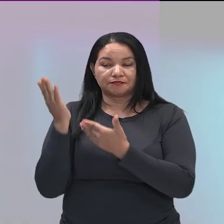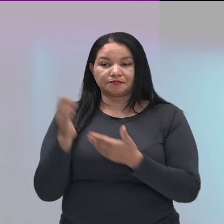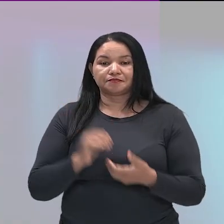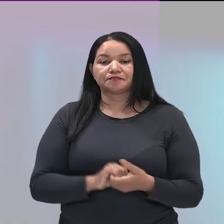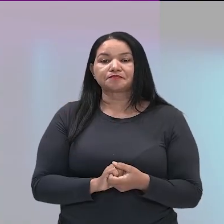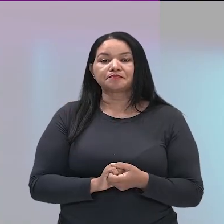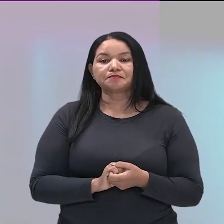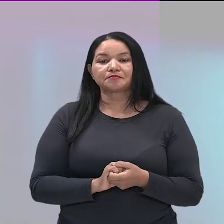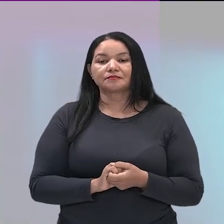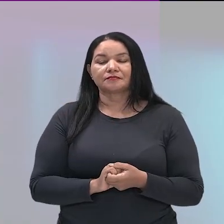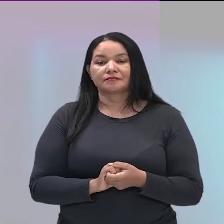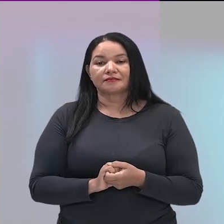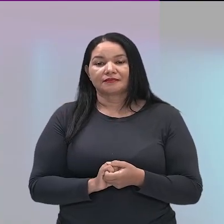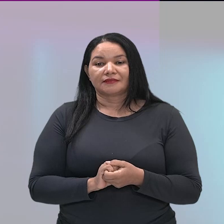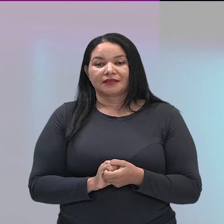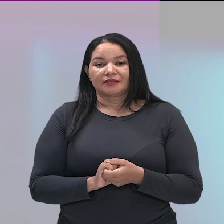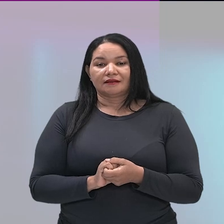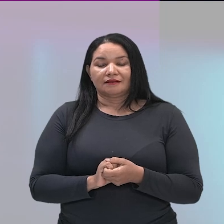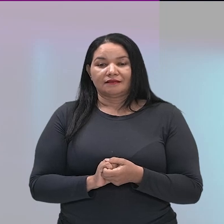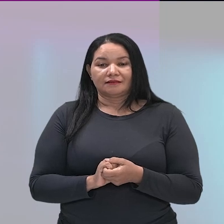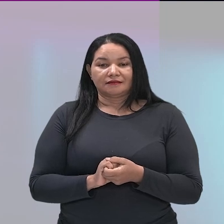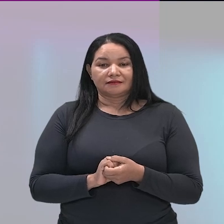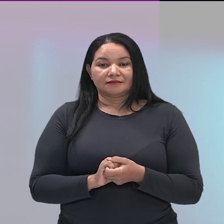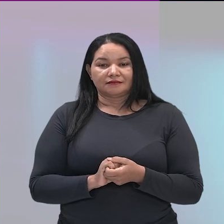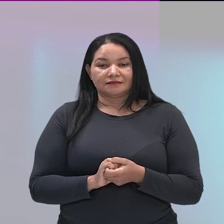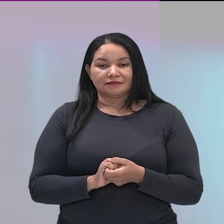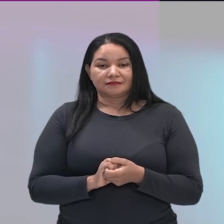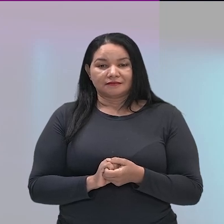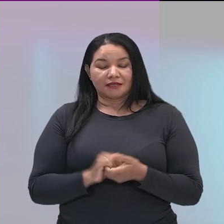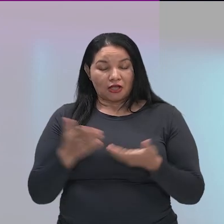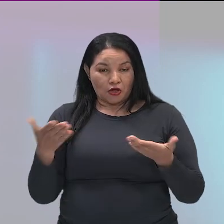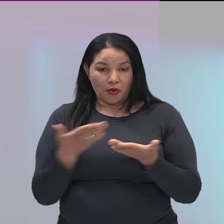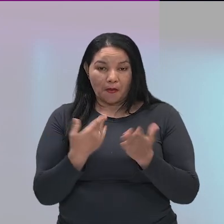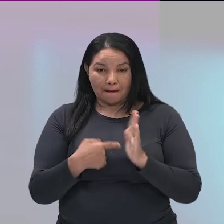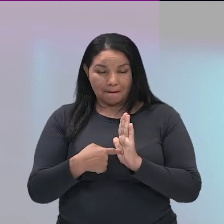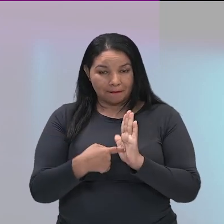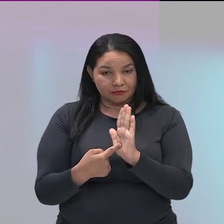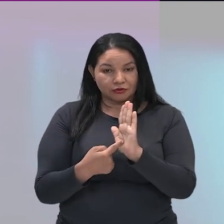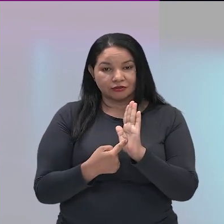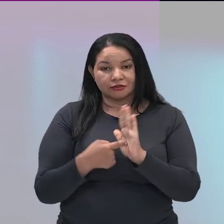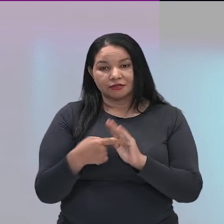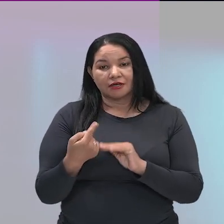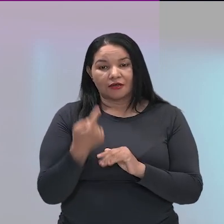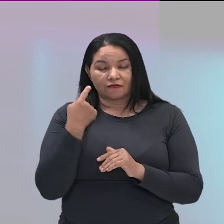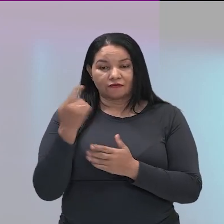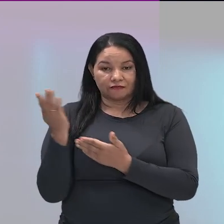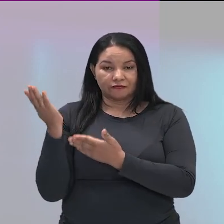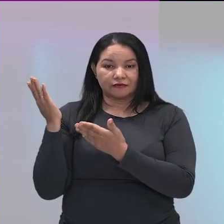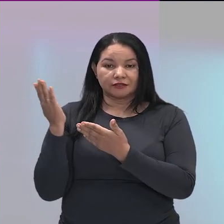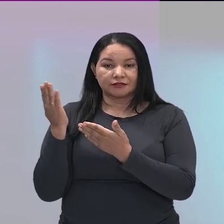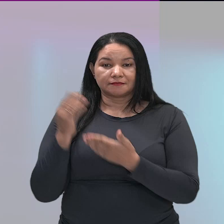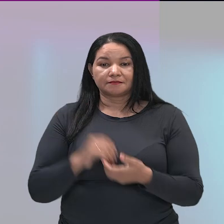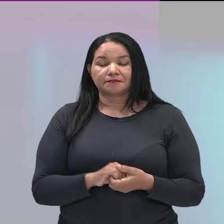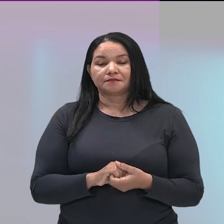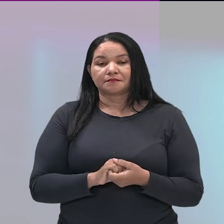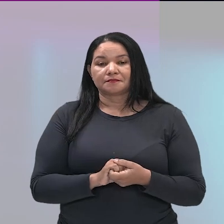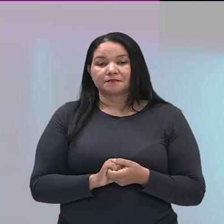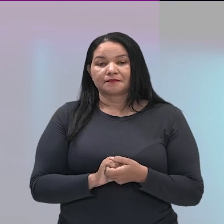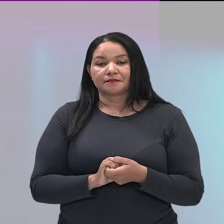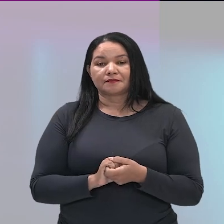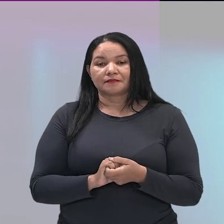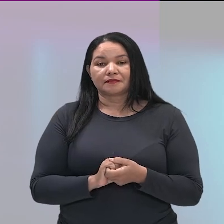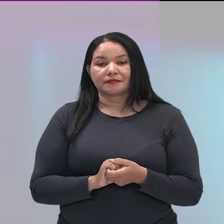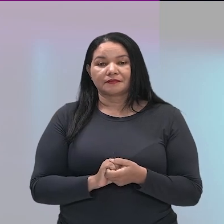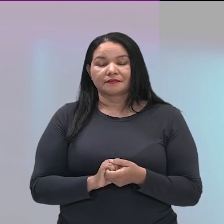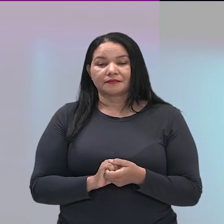Então, aqui nós temos algumas que nós podemos mostrar para vocês, que daqui aparecendo para vocês, né, os itens. Vamos começar pelo